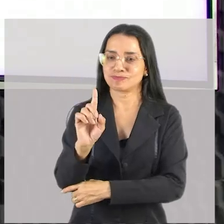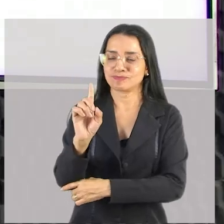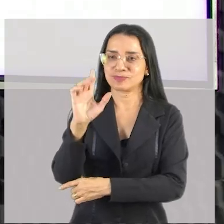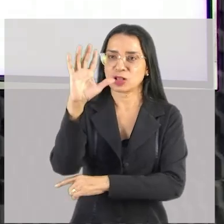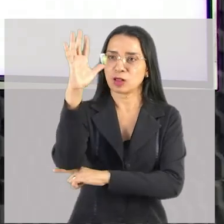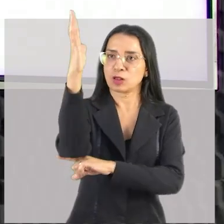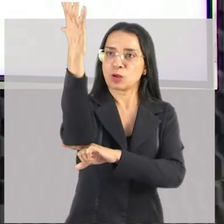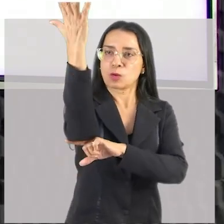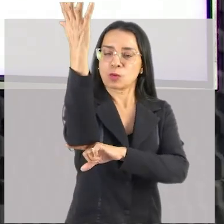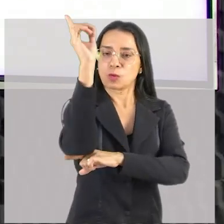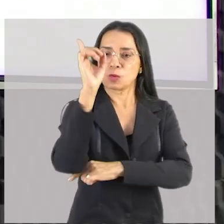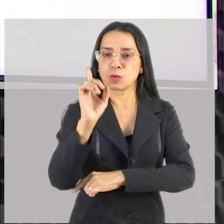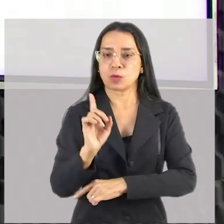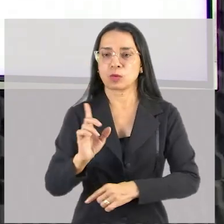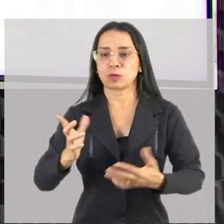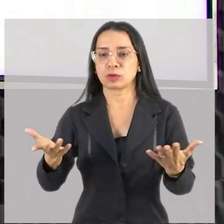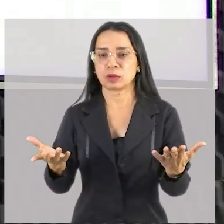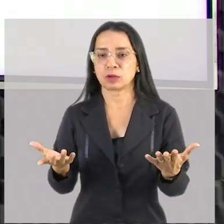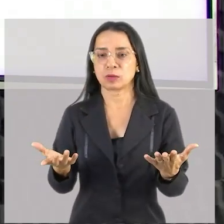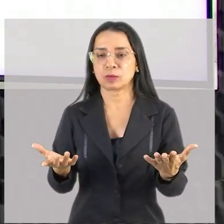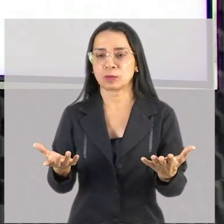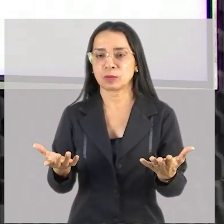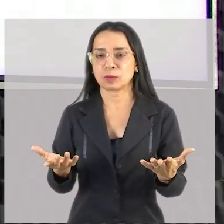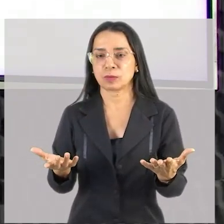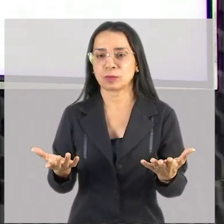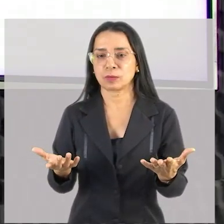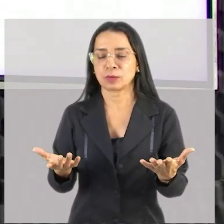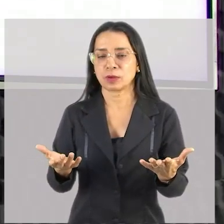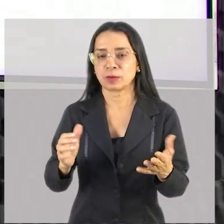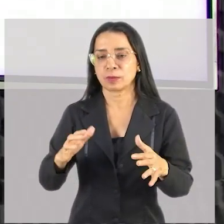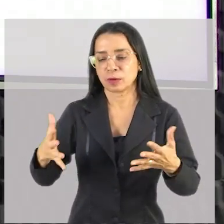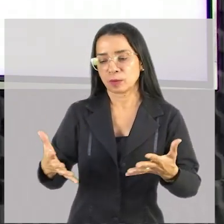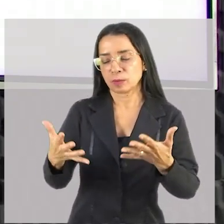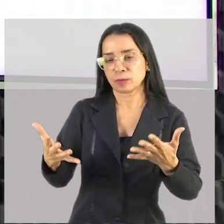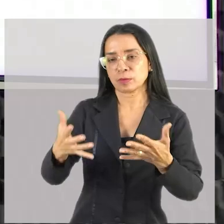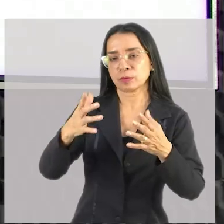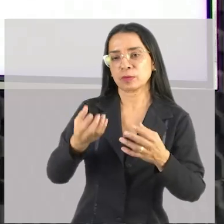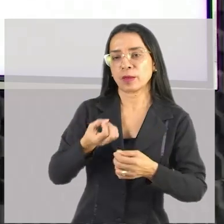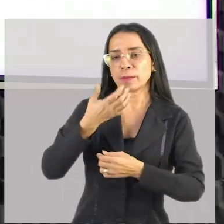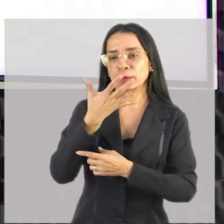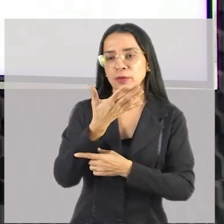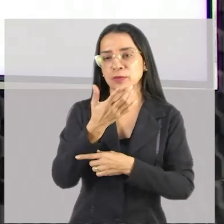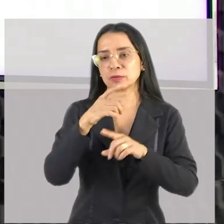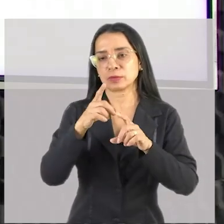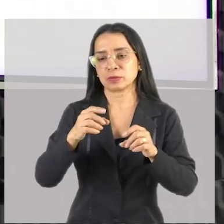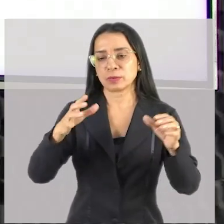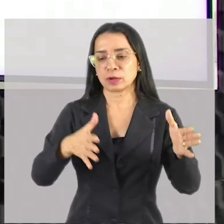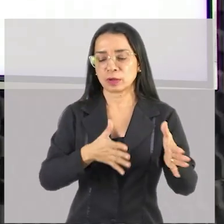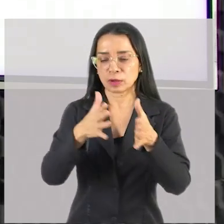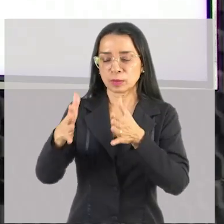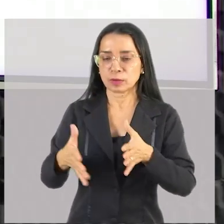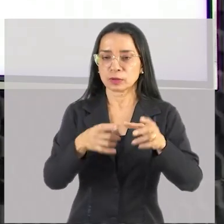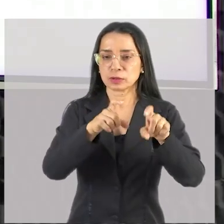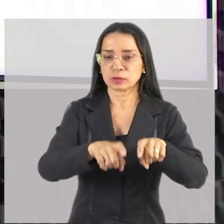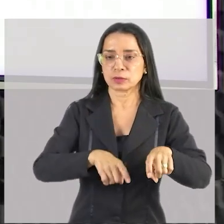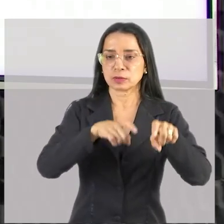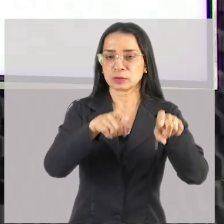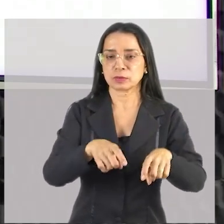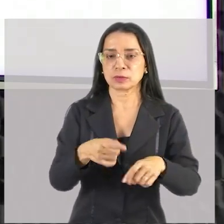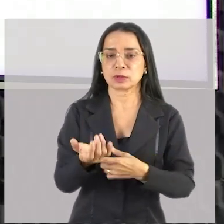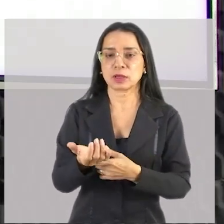Para promover benefícios para a produção agrícola, é recomendada a remediação dos solos usando calcário.